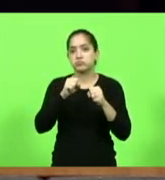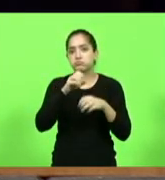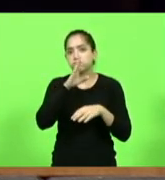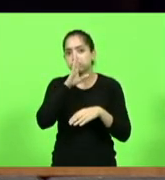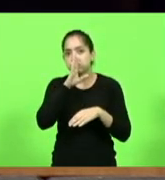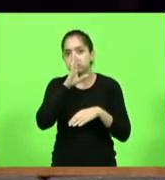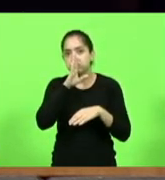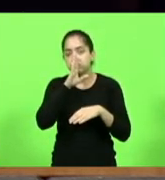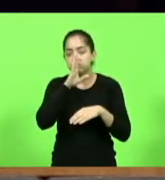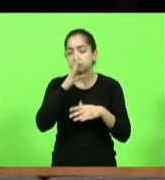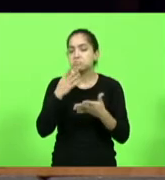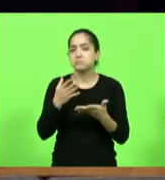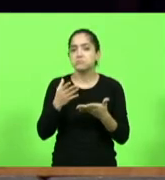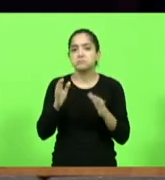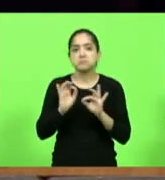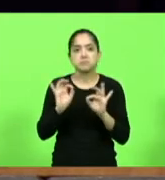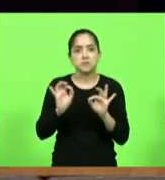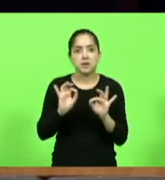fora do ar,